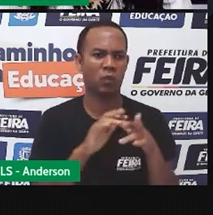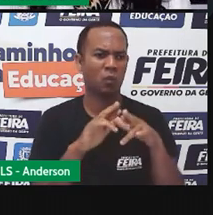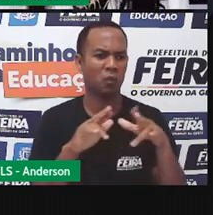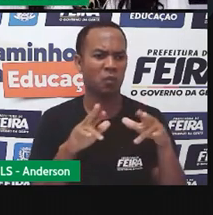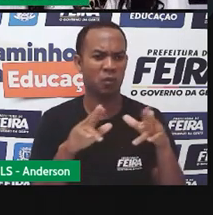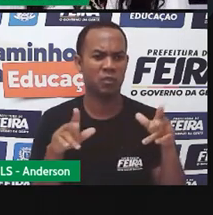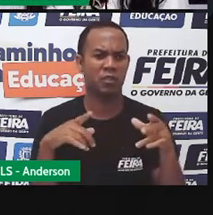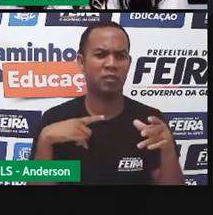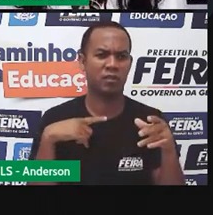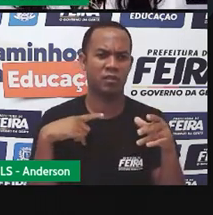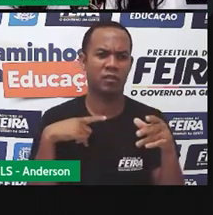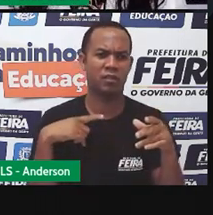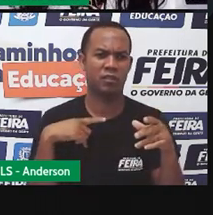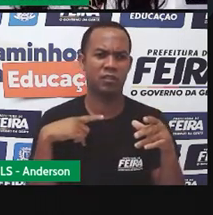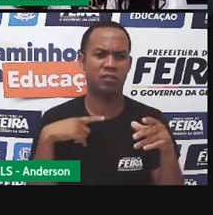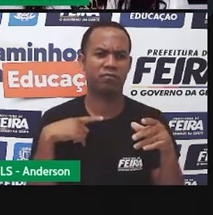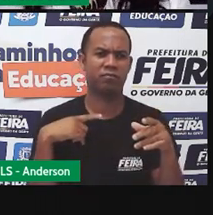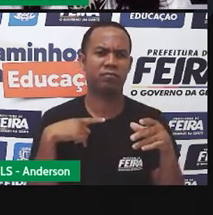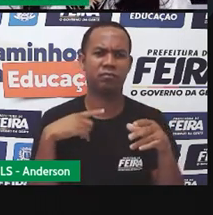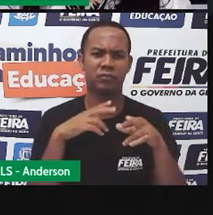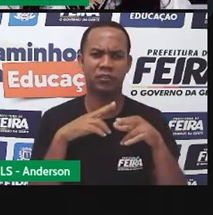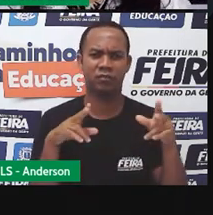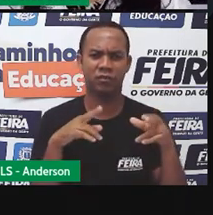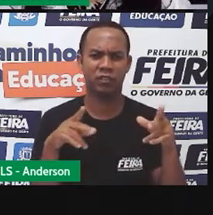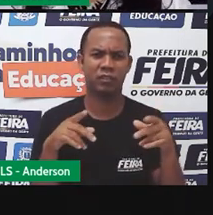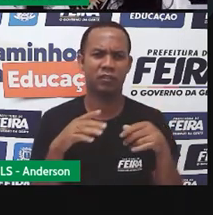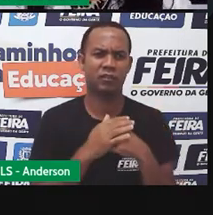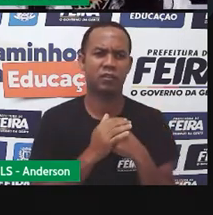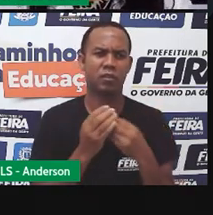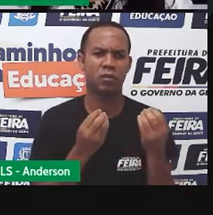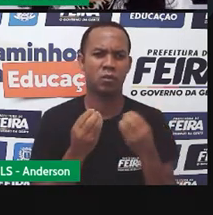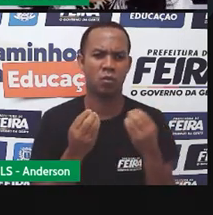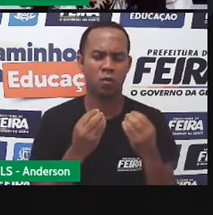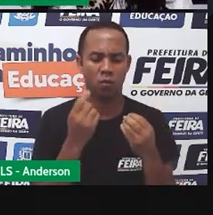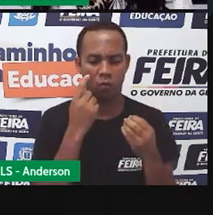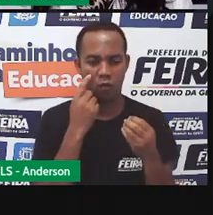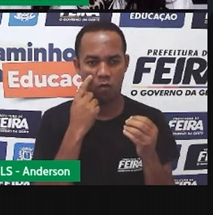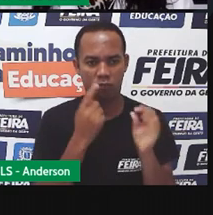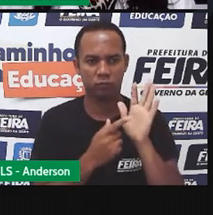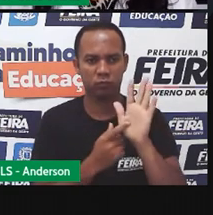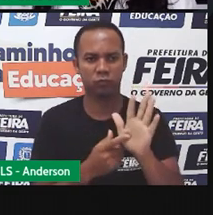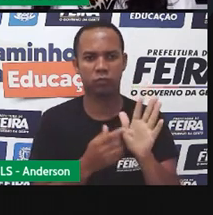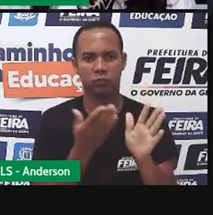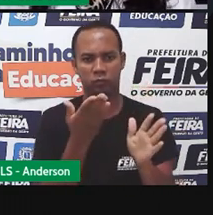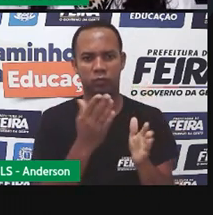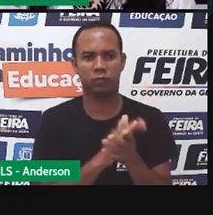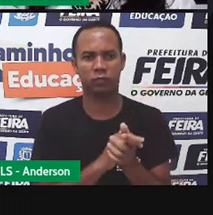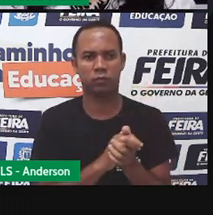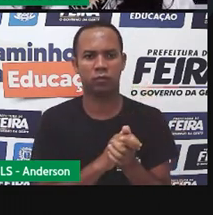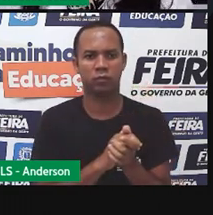objetos têm propriedades e características.